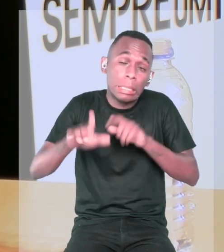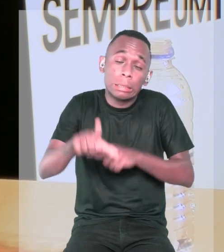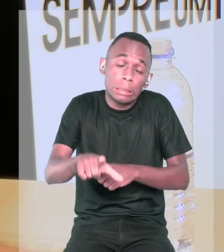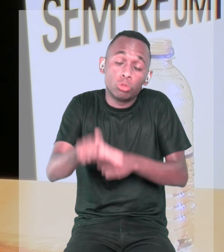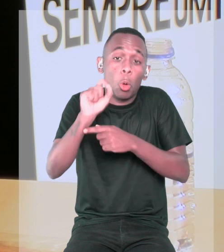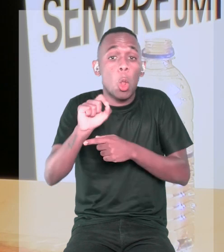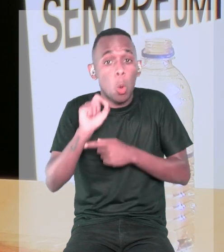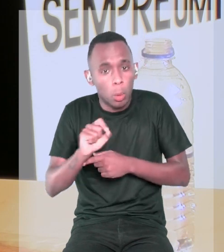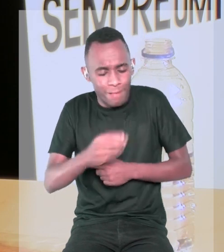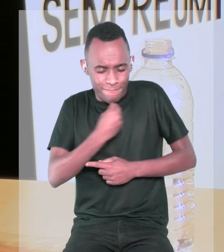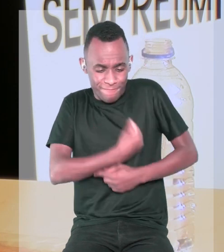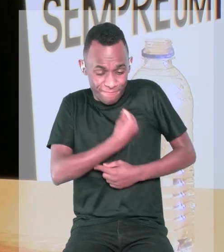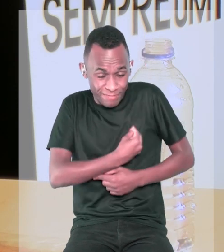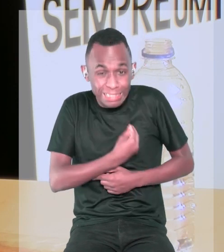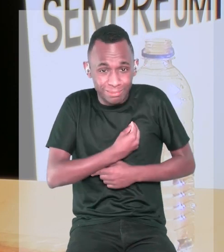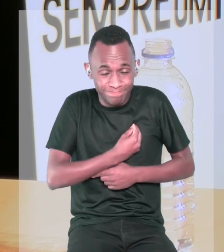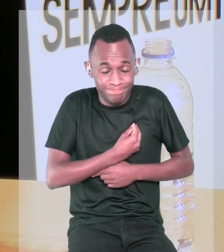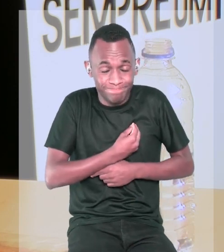da morte de André e Doreen.